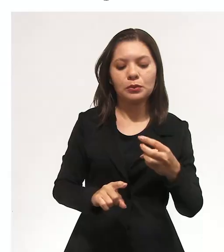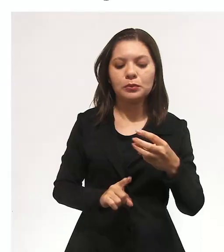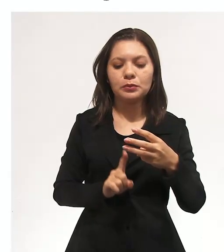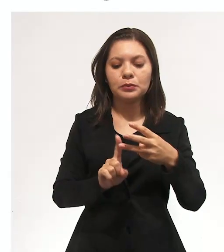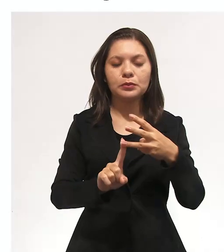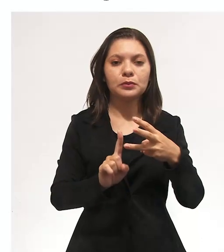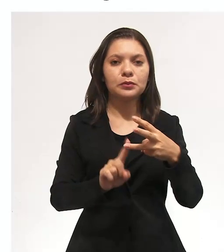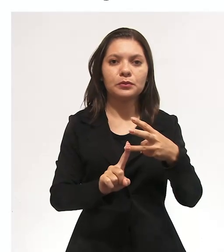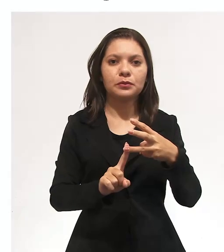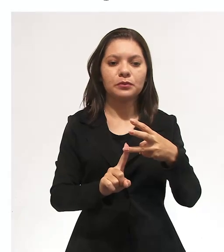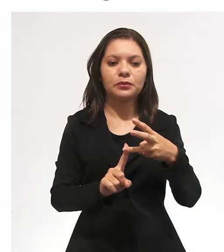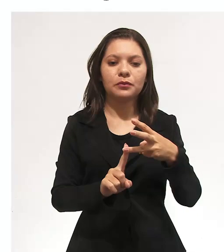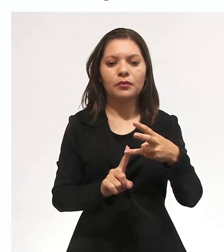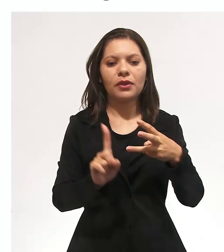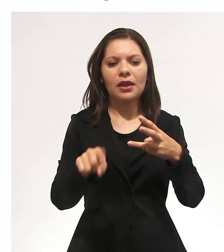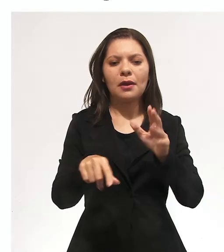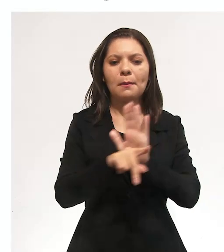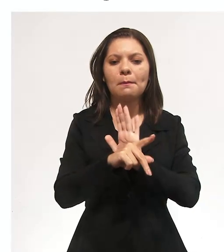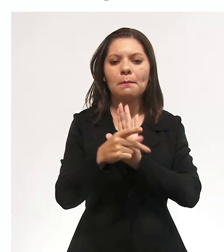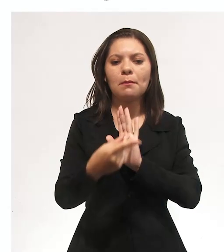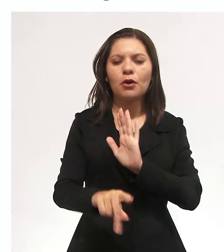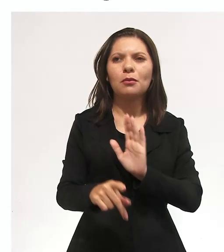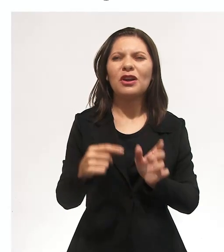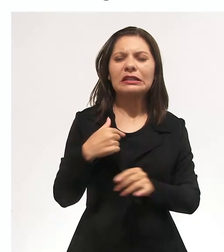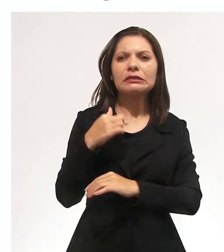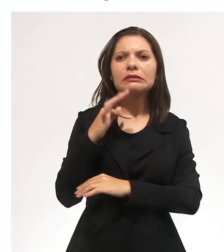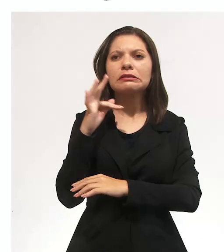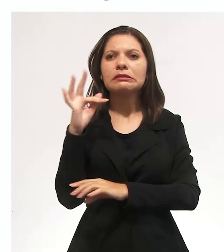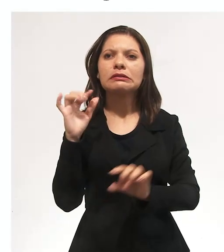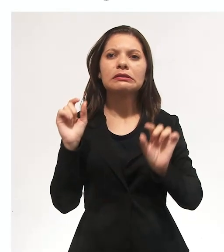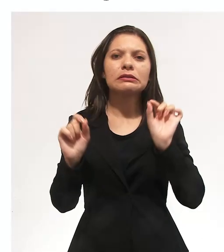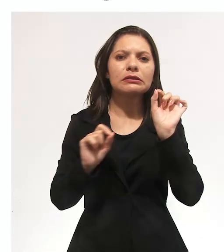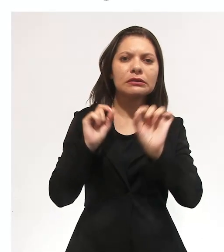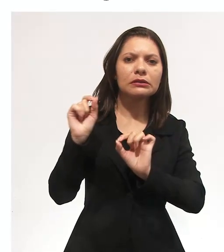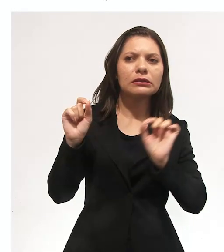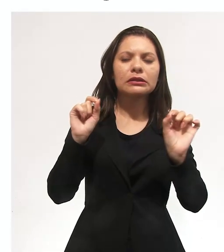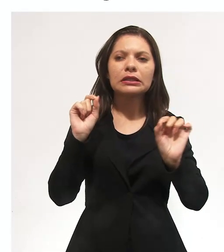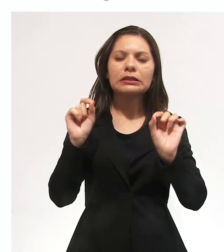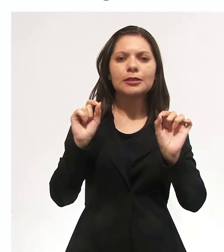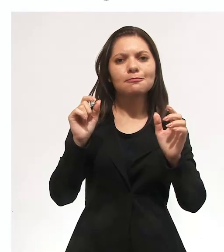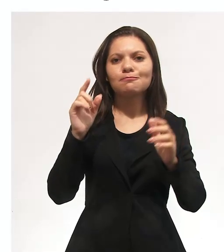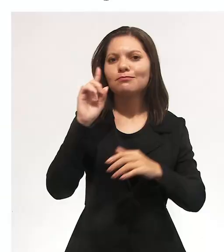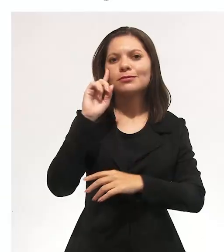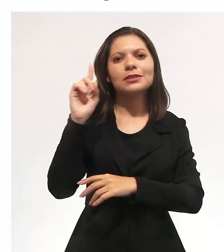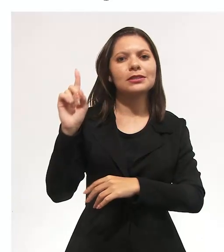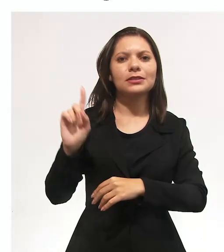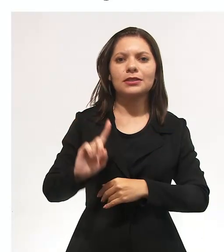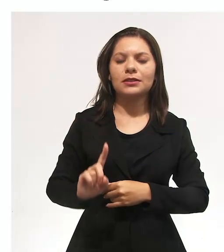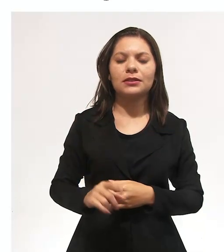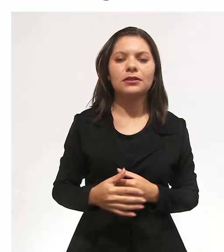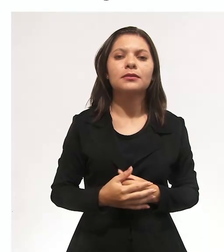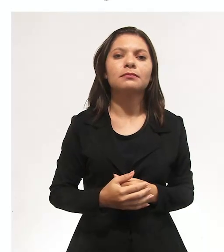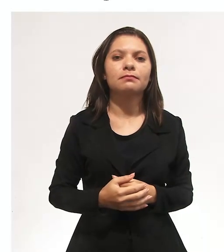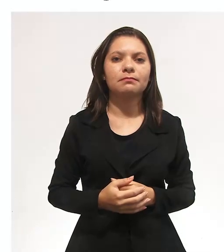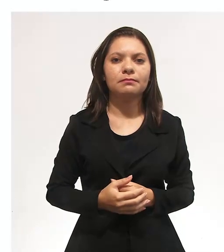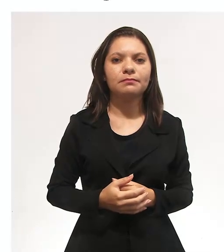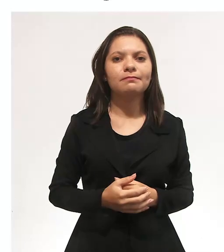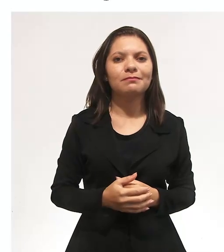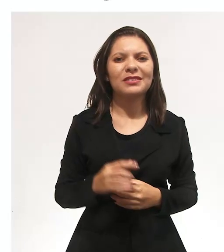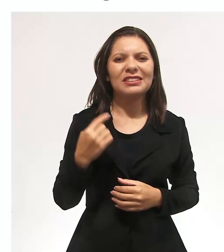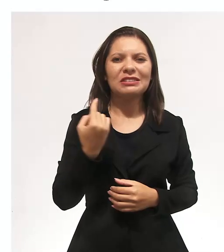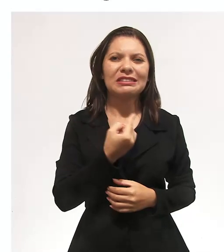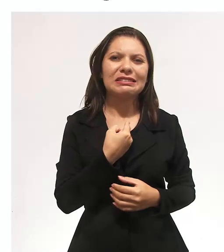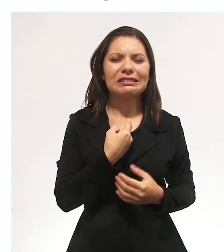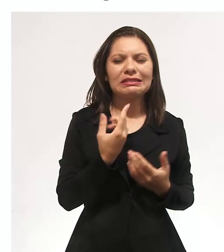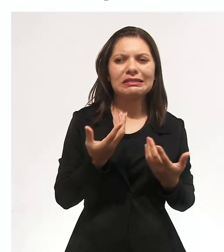que é a situação em que não é possível prever o futuro com precisão, né? Nos deixa